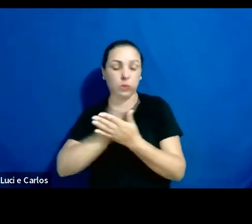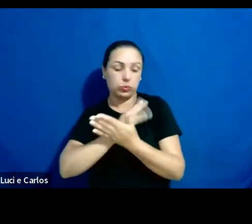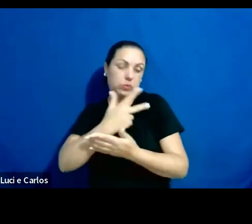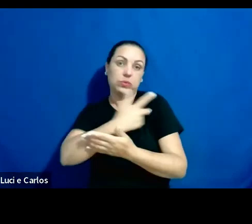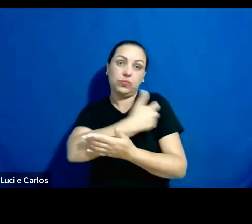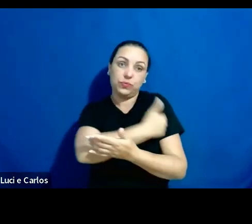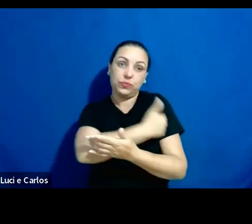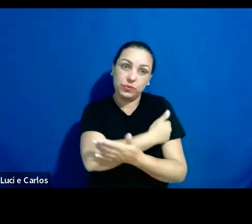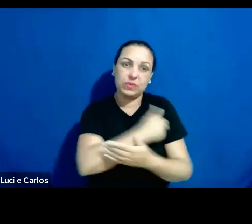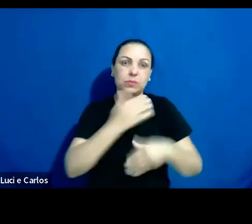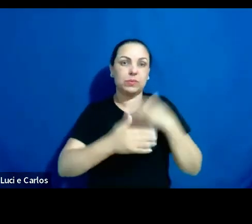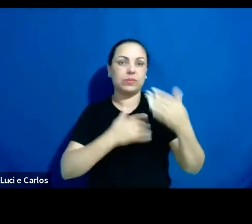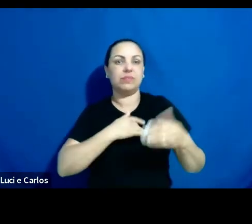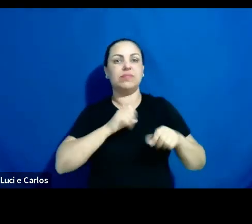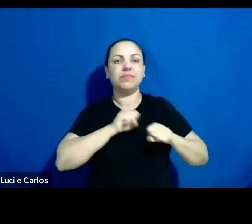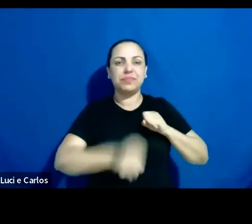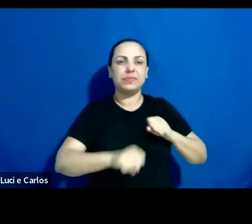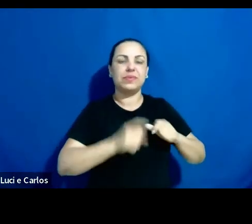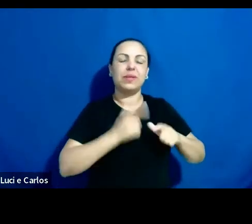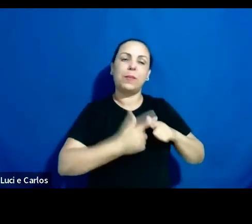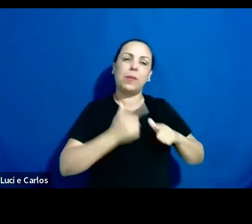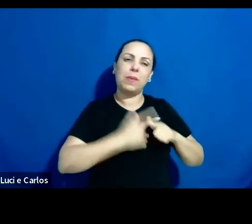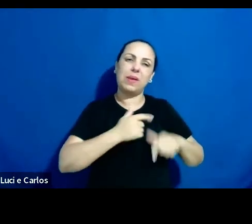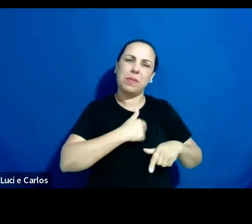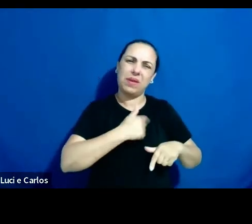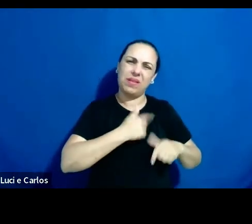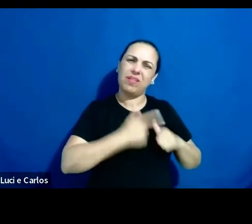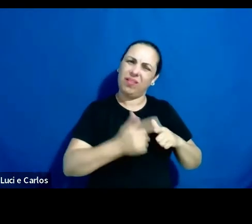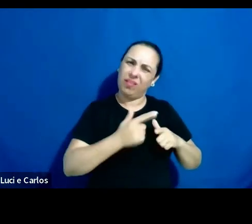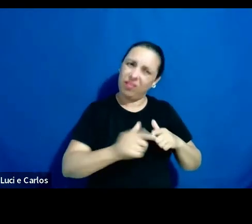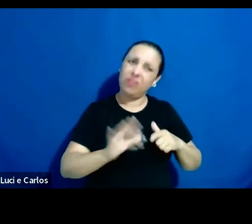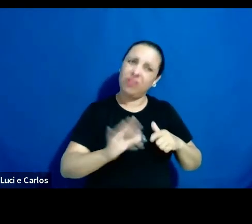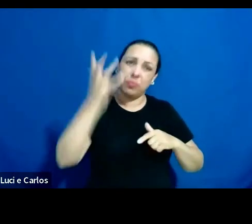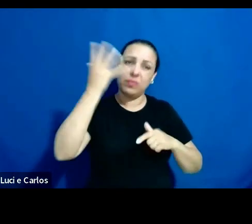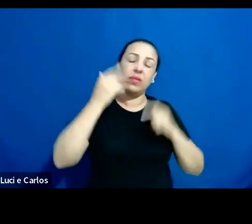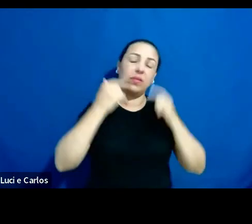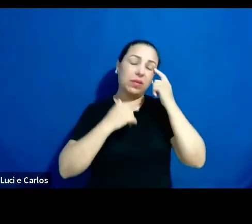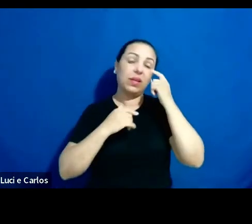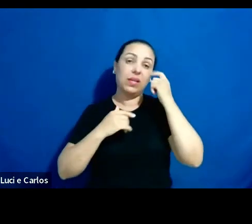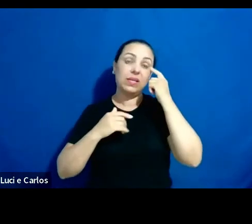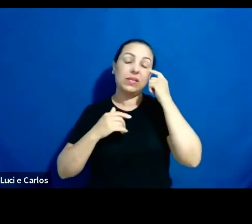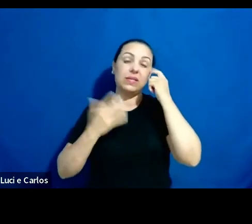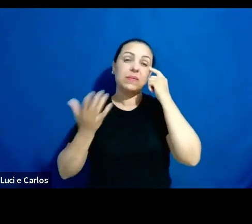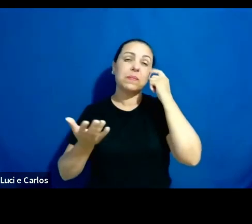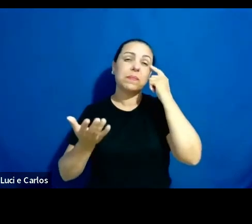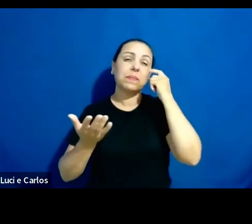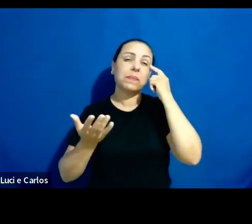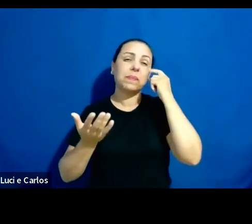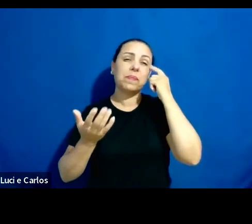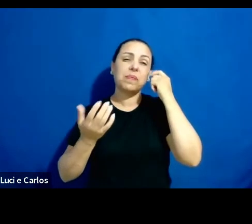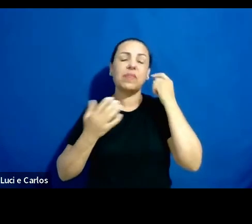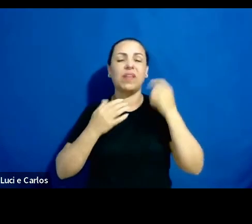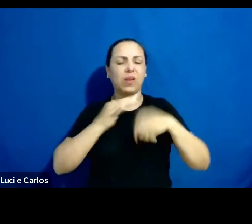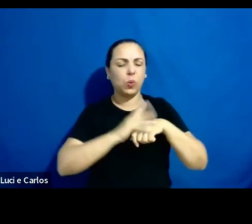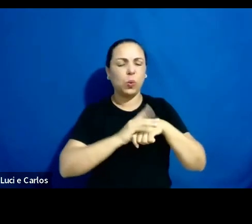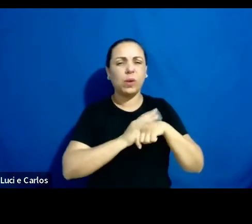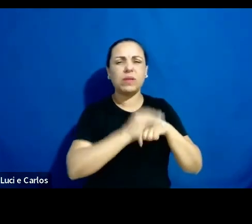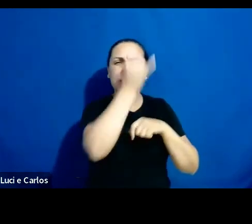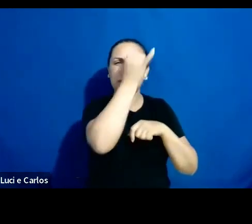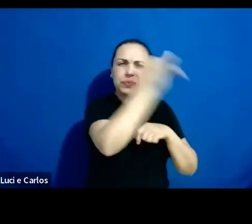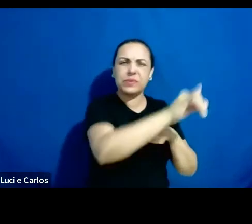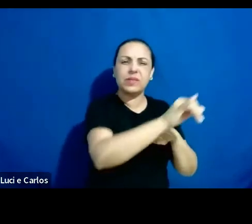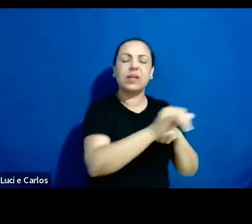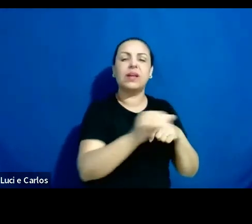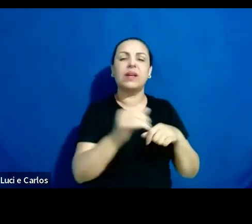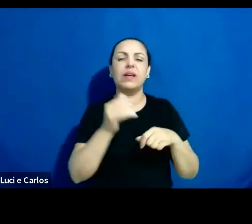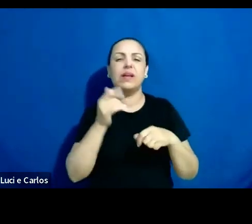inflamação do músculo cardíaco, tá bom? E o que fazer para não passar por esses problemas?